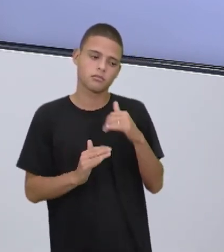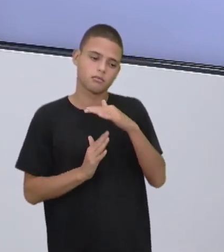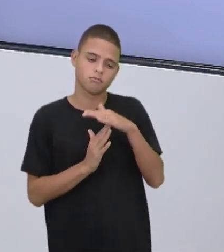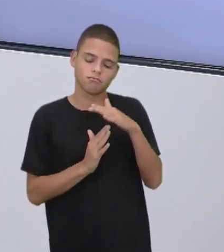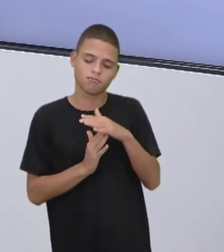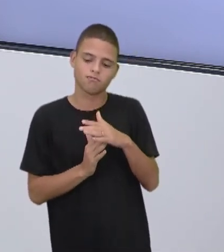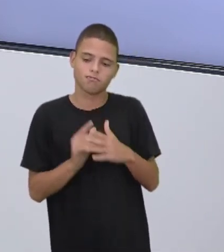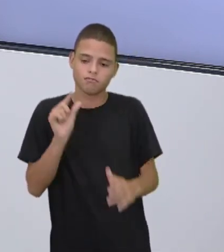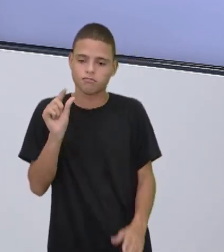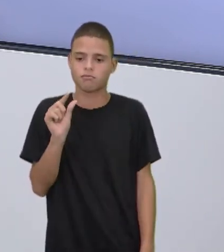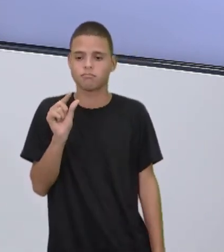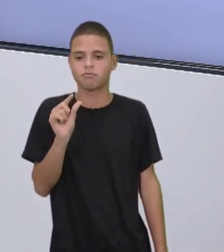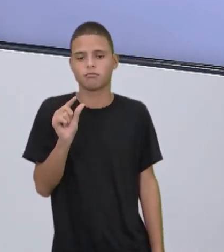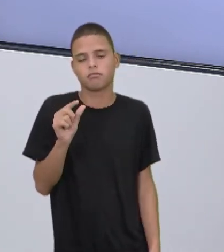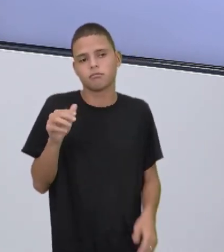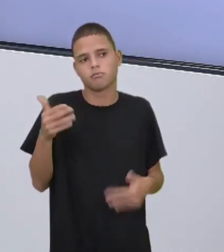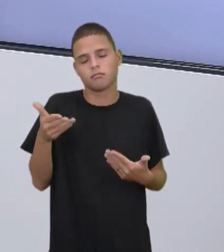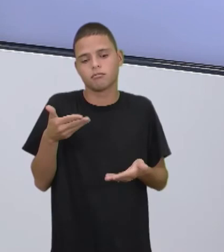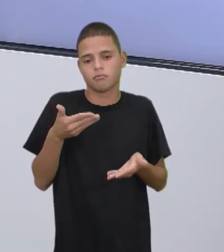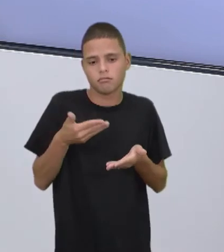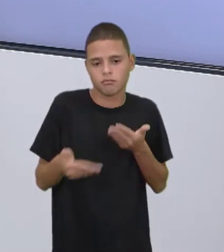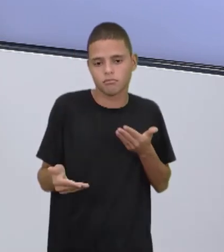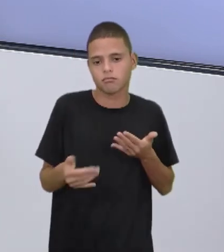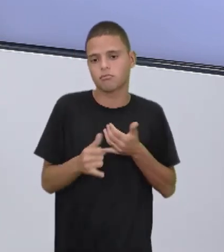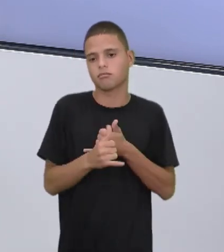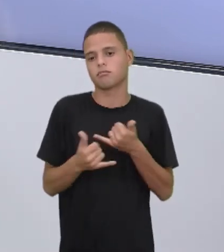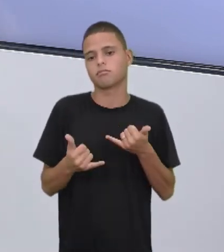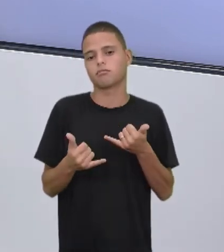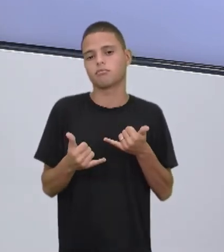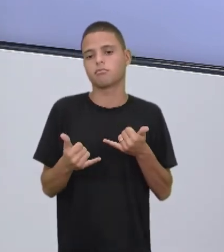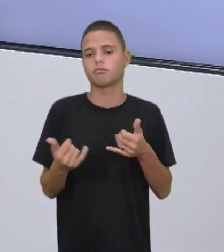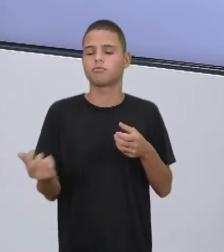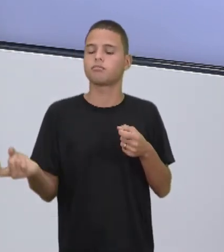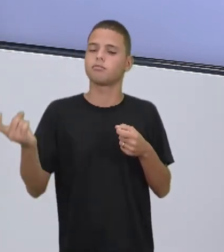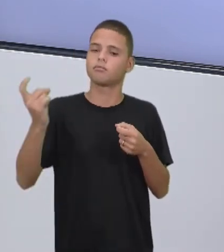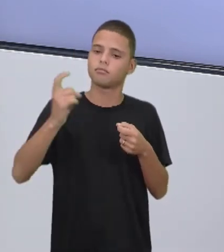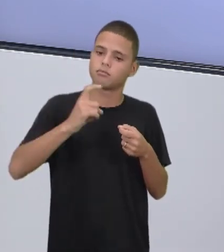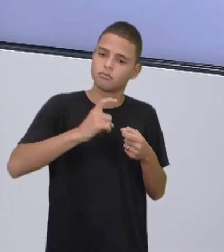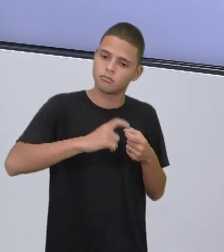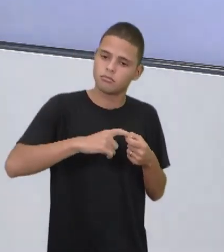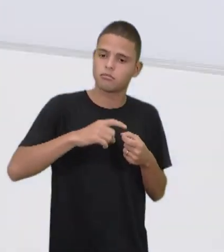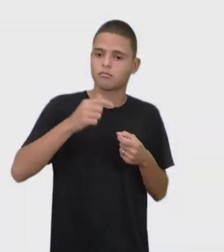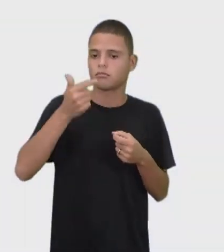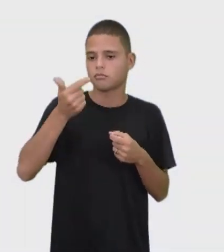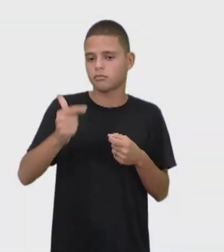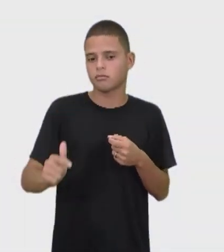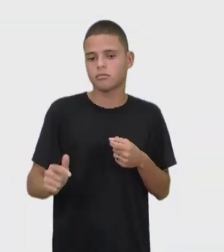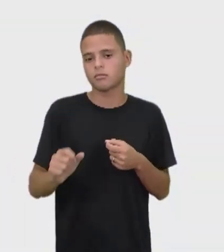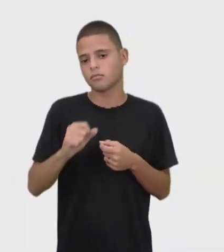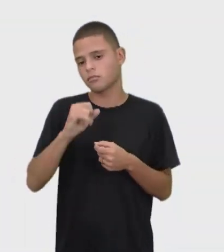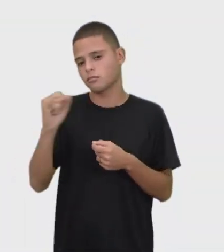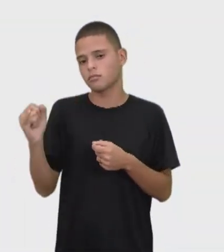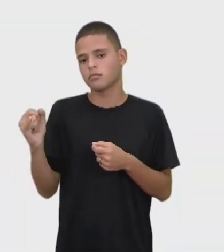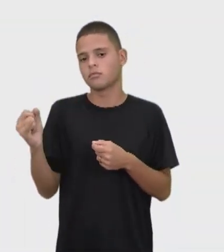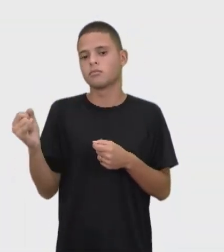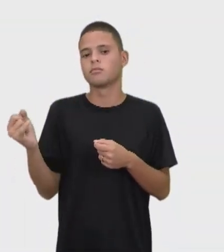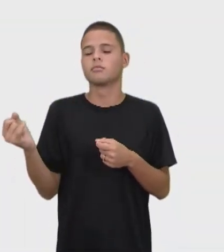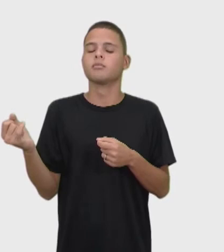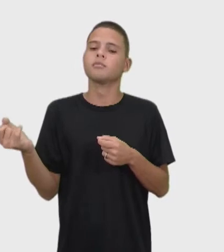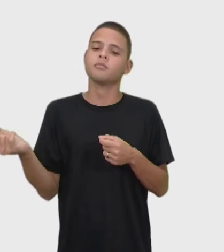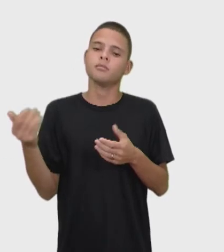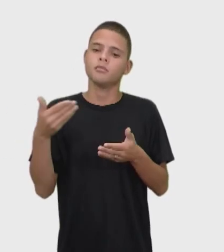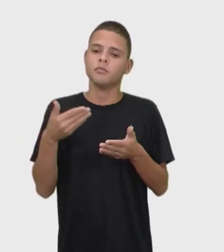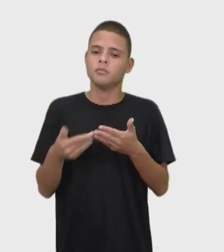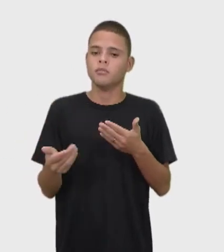camada, ou ele perder energia, ele volta. Olha aqui de novo, ó. Caso ele perca a energia e ele volta à